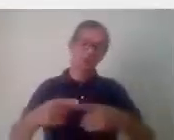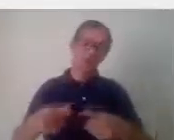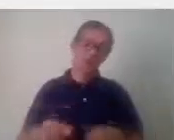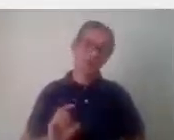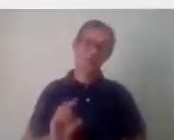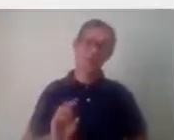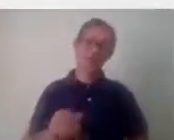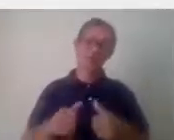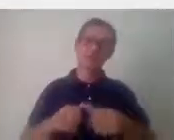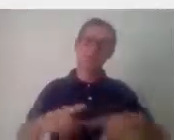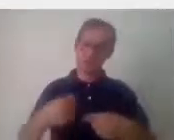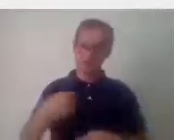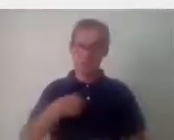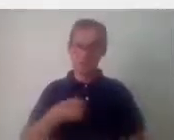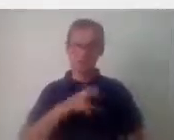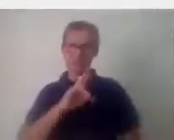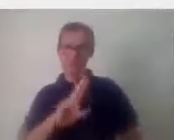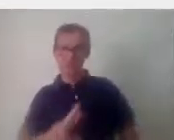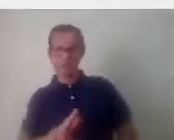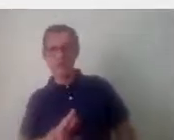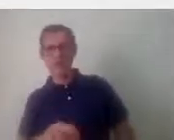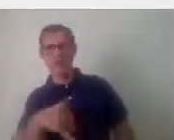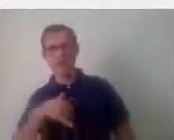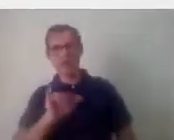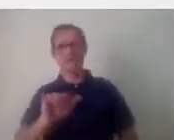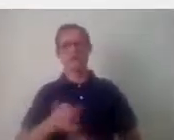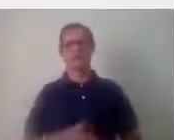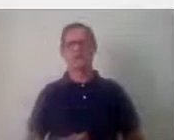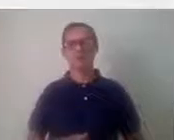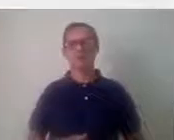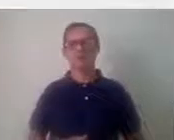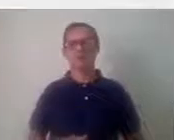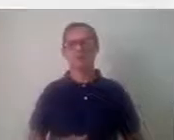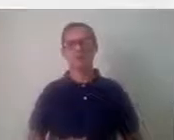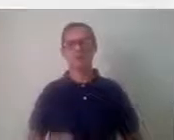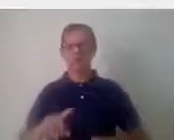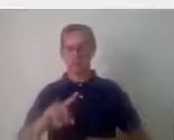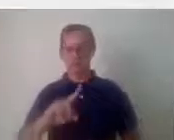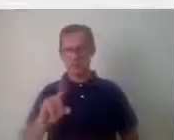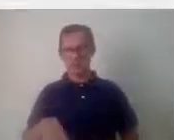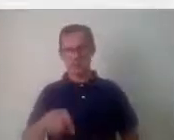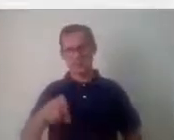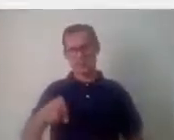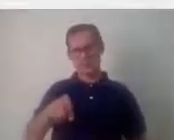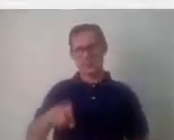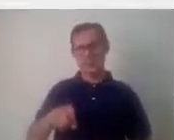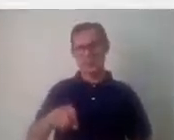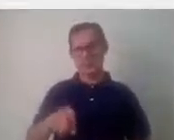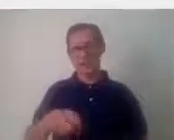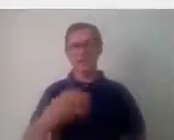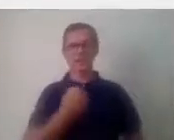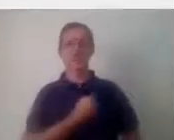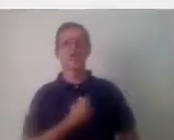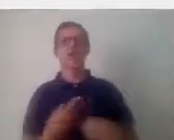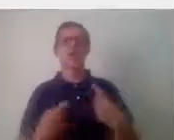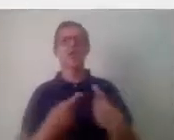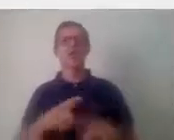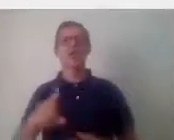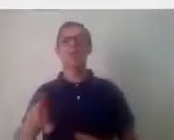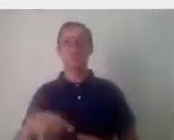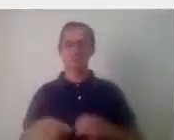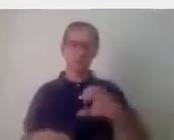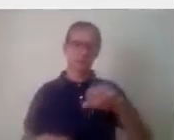aqui. Se eu estou resolvendo em relação a y, integral de x, x é um número. Qual que é a integral de